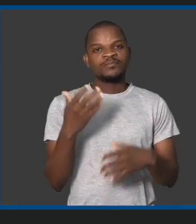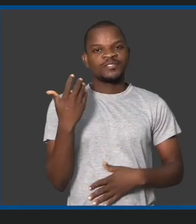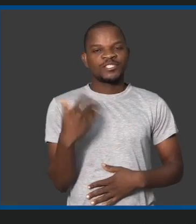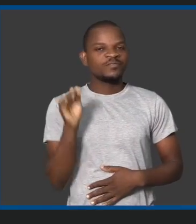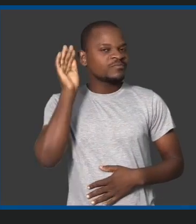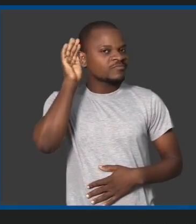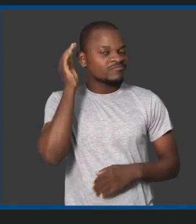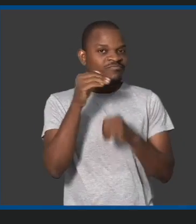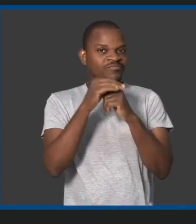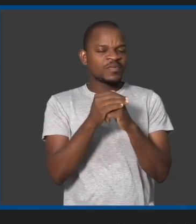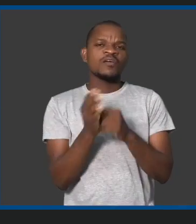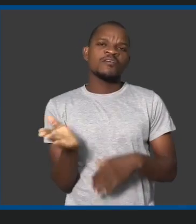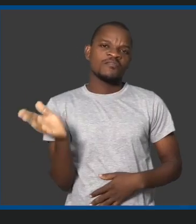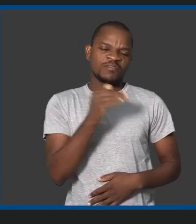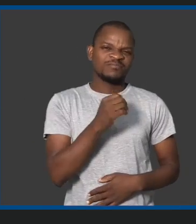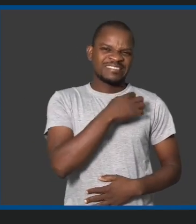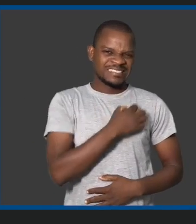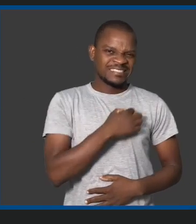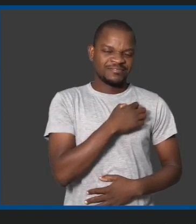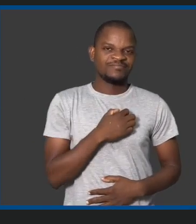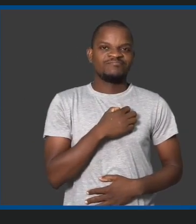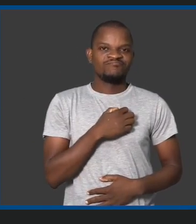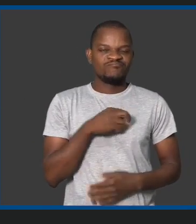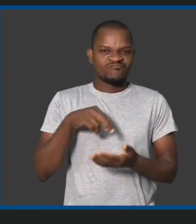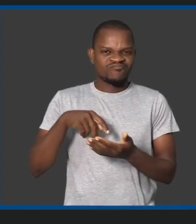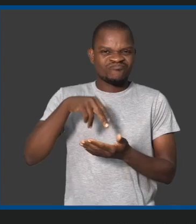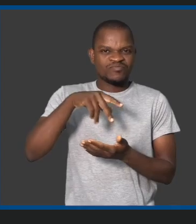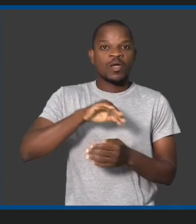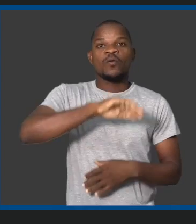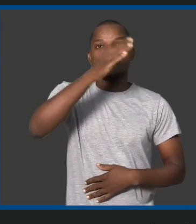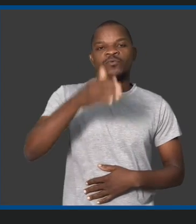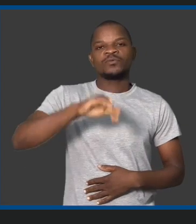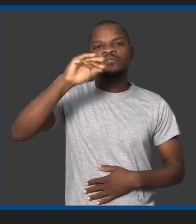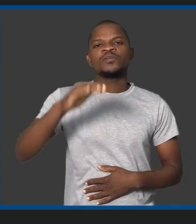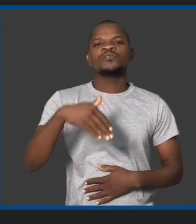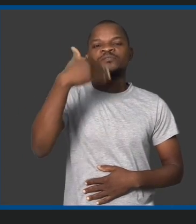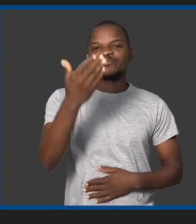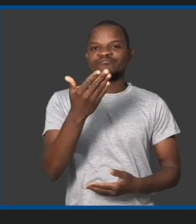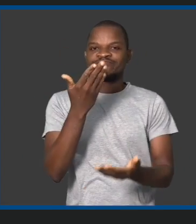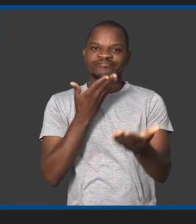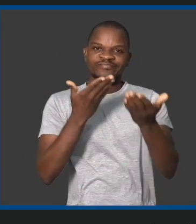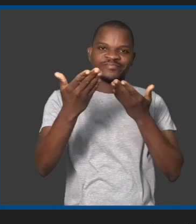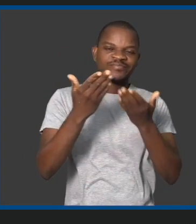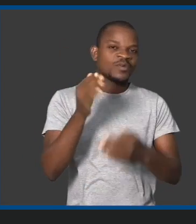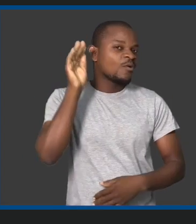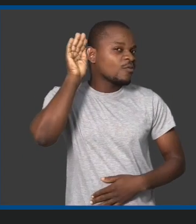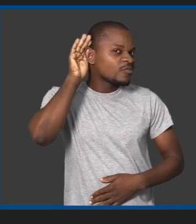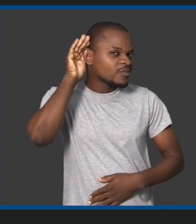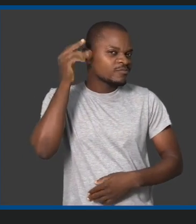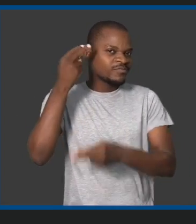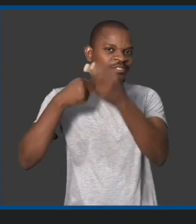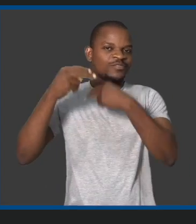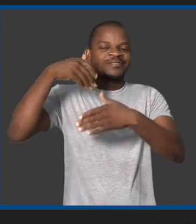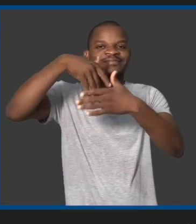Pois é, depois dessa oração, vamos tentar escalar a cabeça de velho, e depois vamos conversar com o papá para melhor